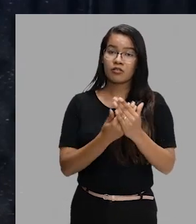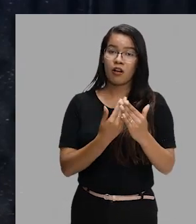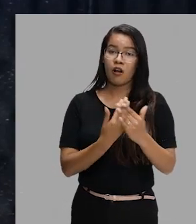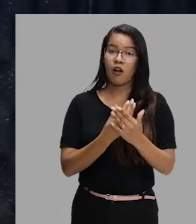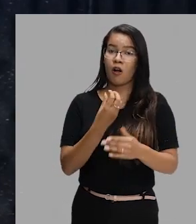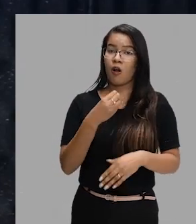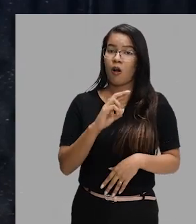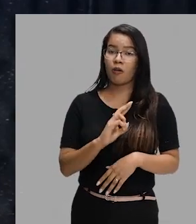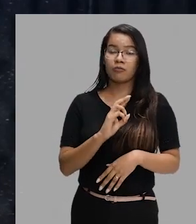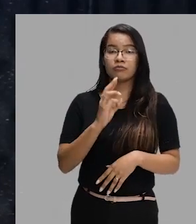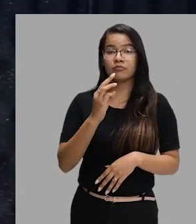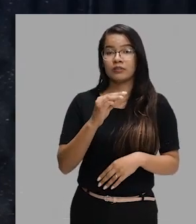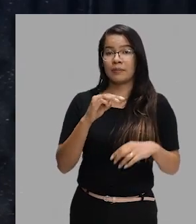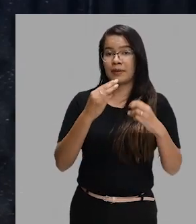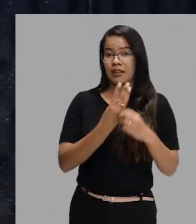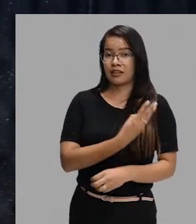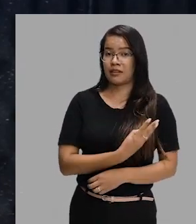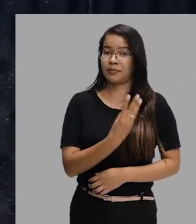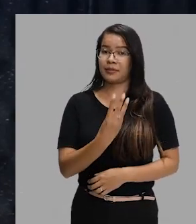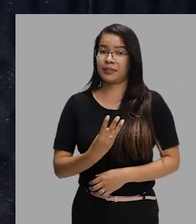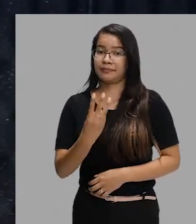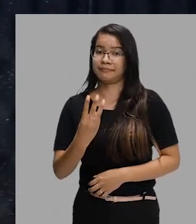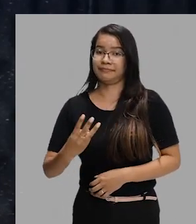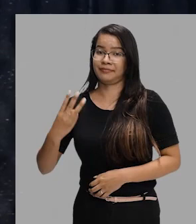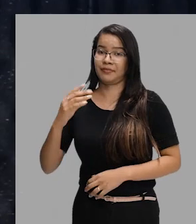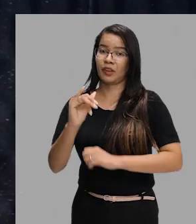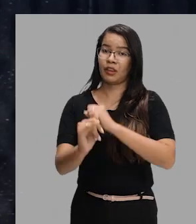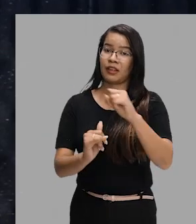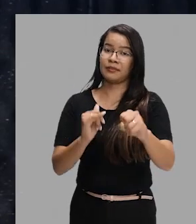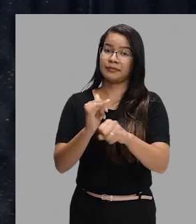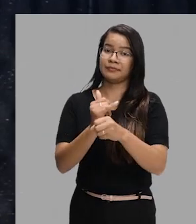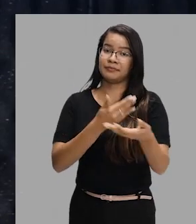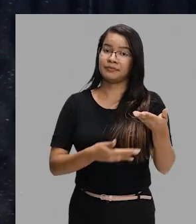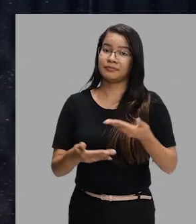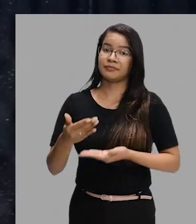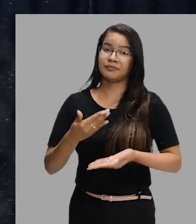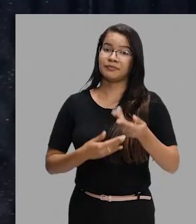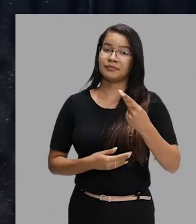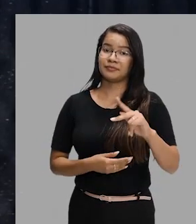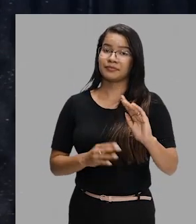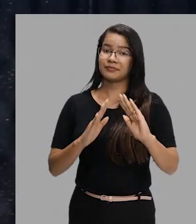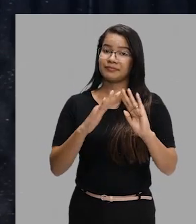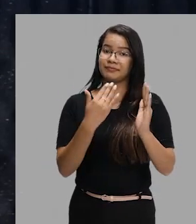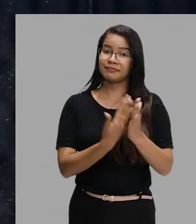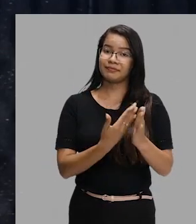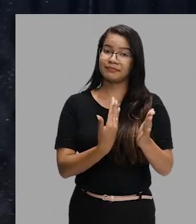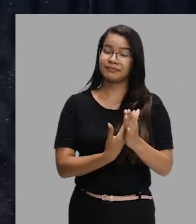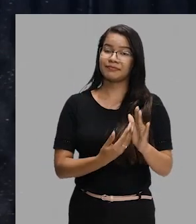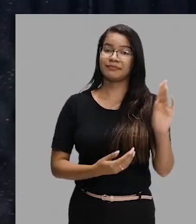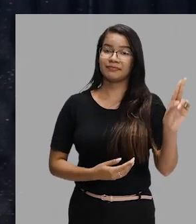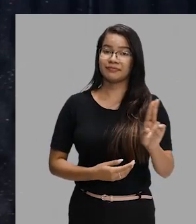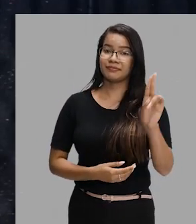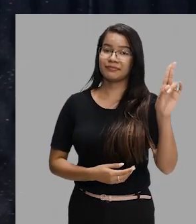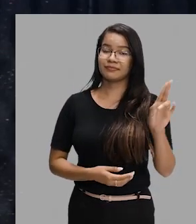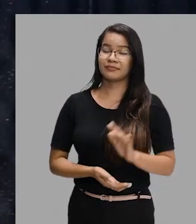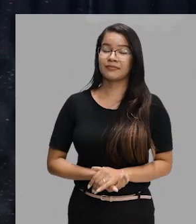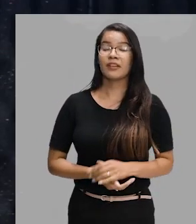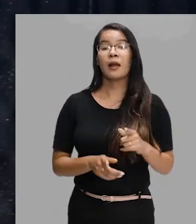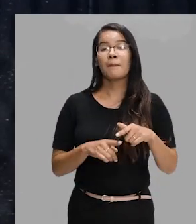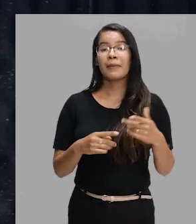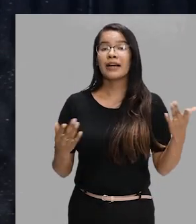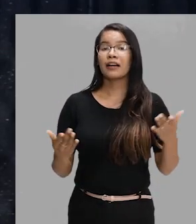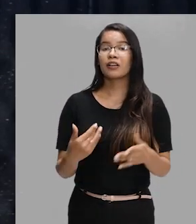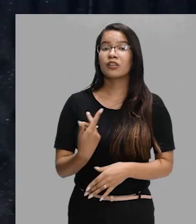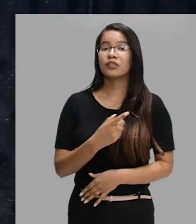via grupos de WhatsApp, via as plataformas que forem disponibilizadas aí na sua escola, tá bom? Hoje nós vamos